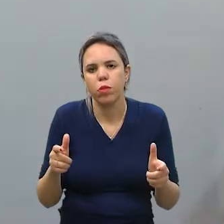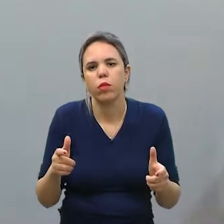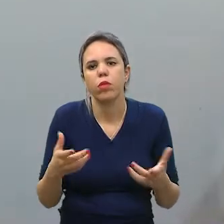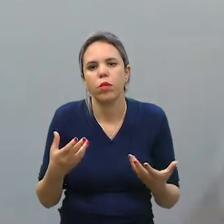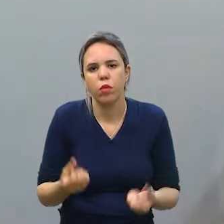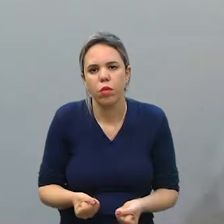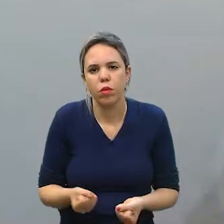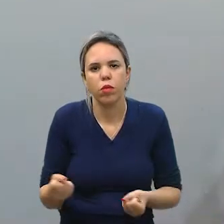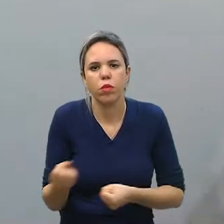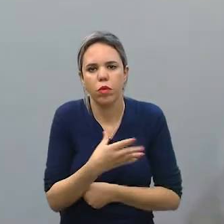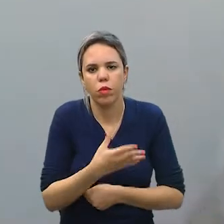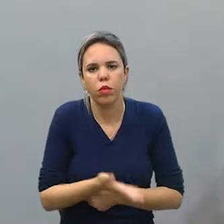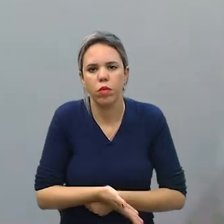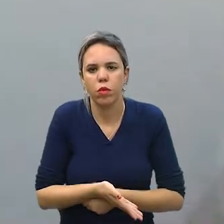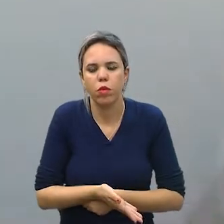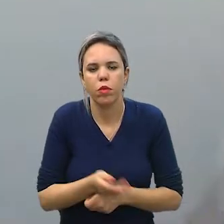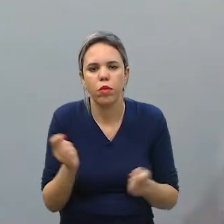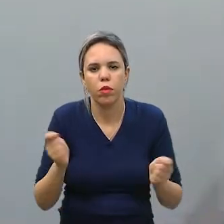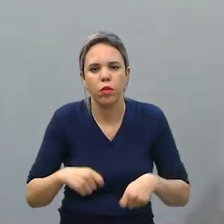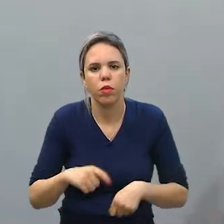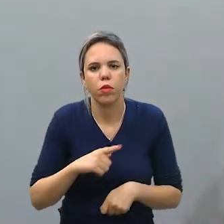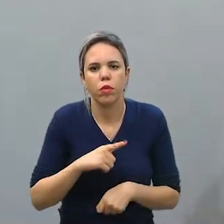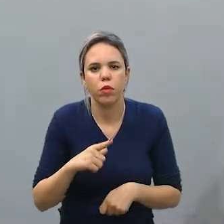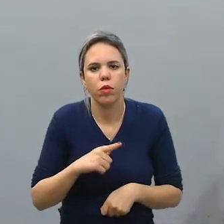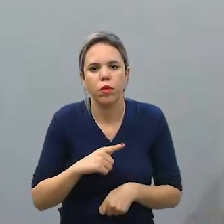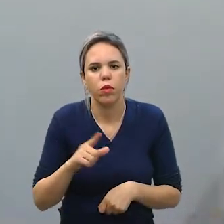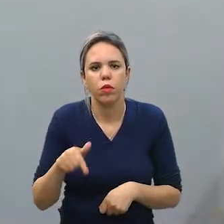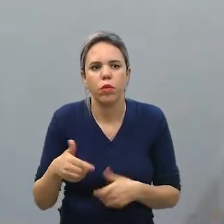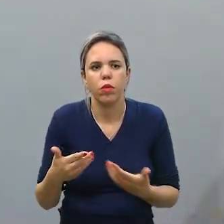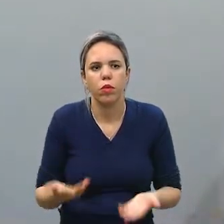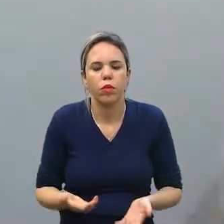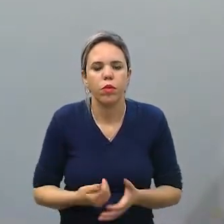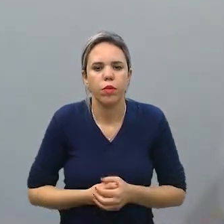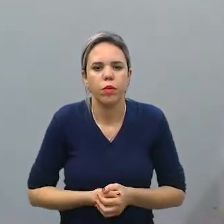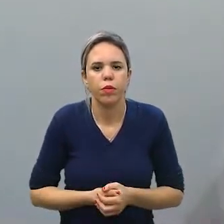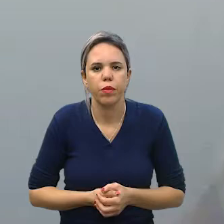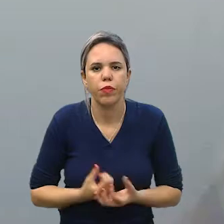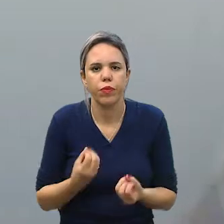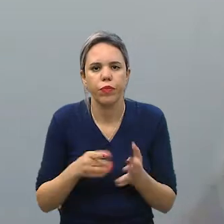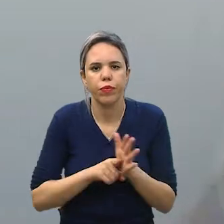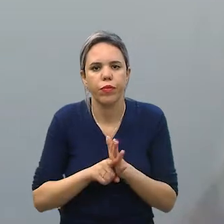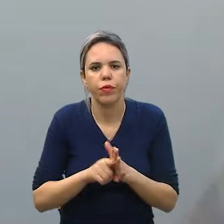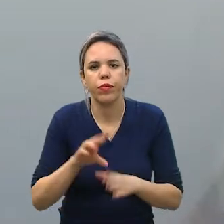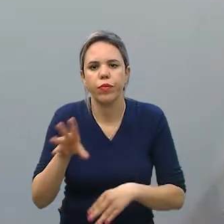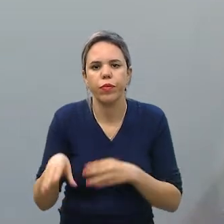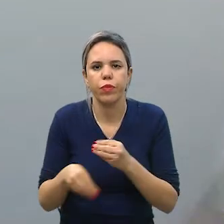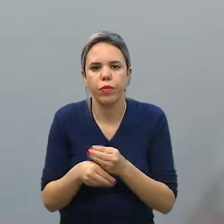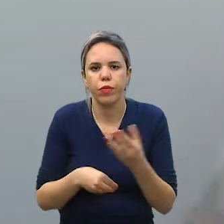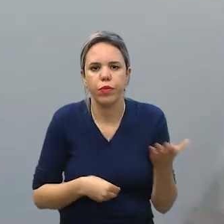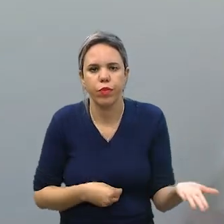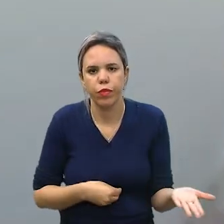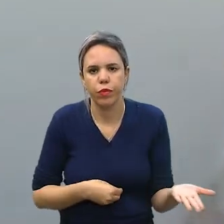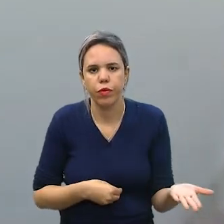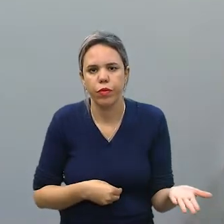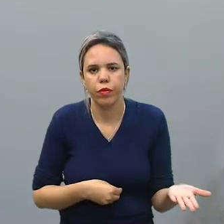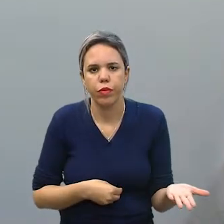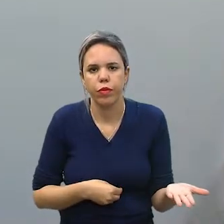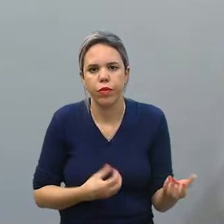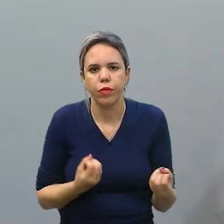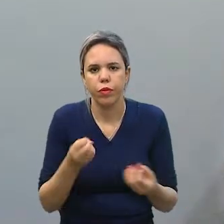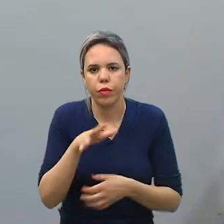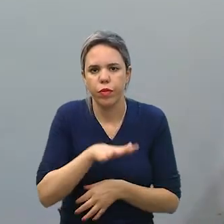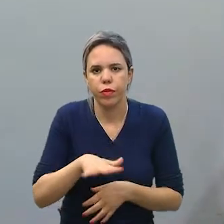essas edições mais novas que possuem essas informações complementares, né, ou suplementos de